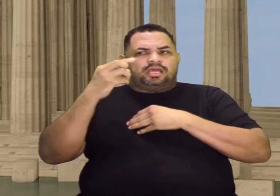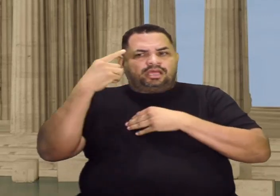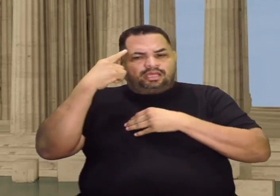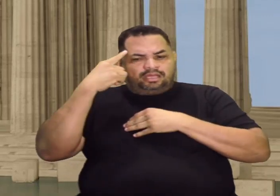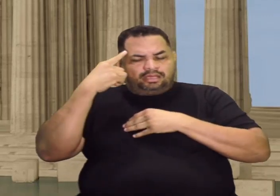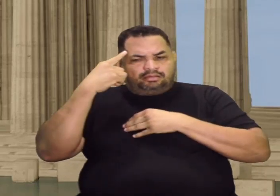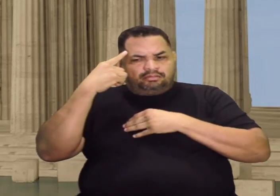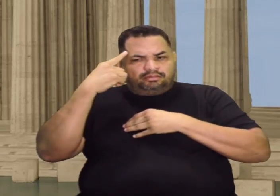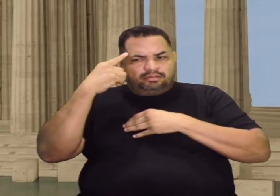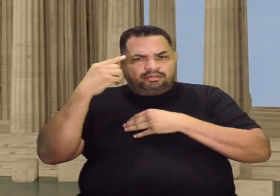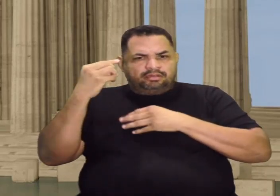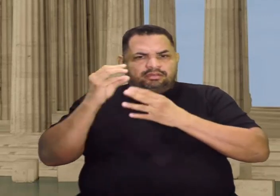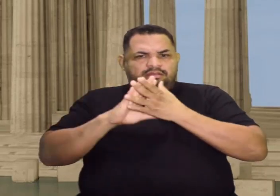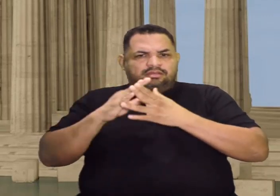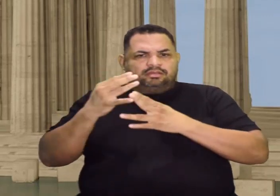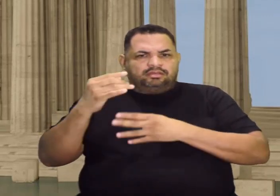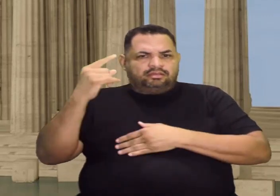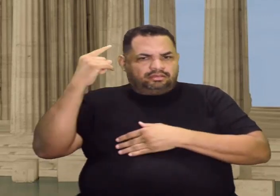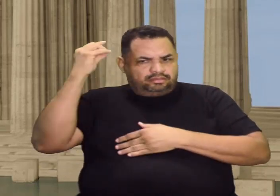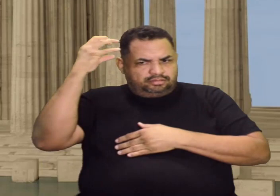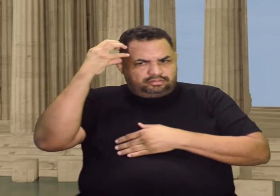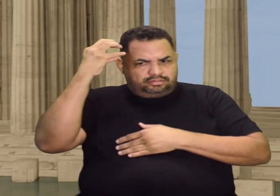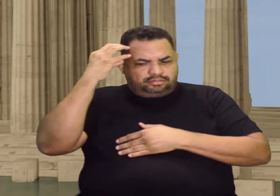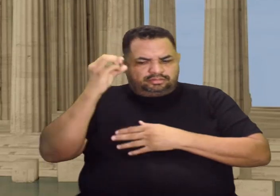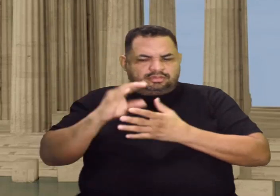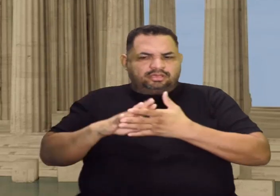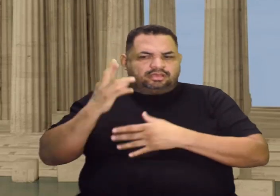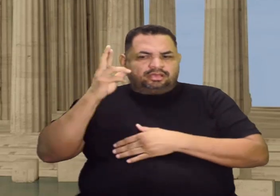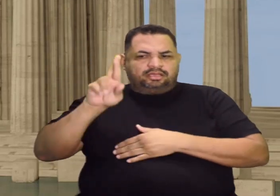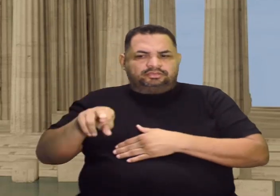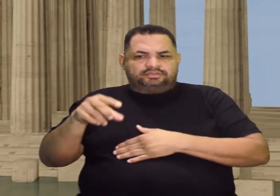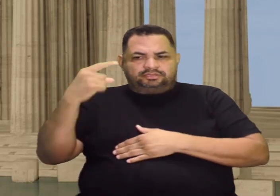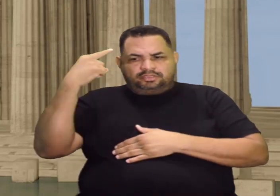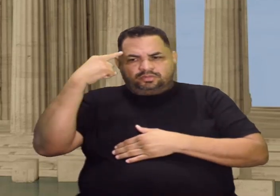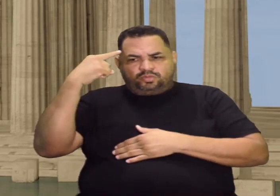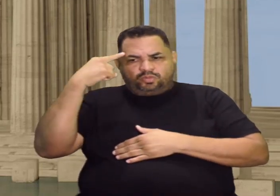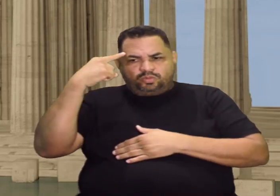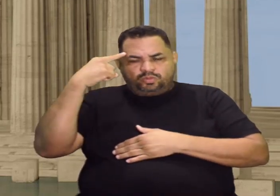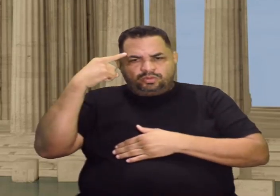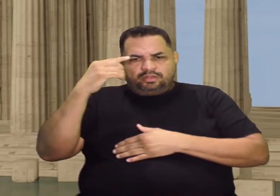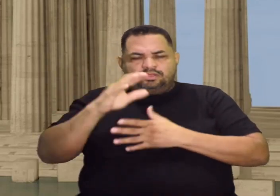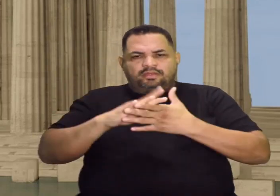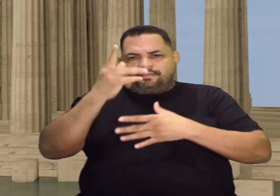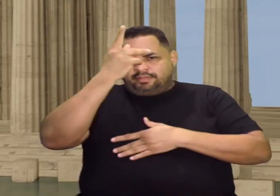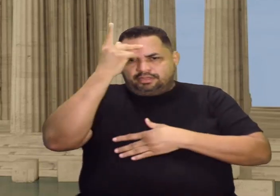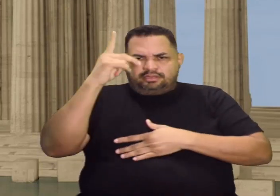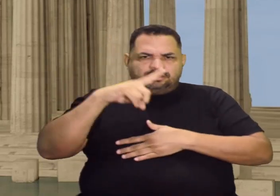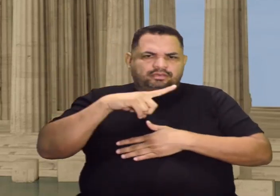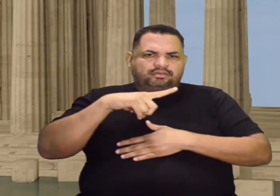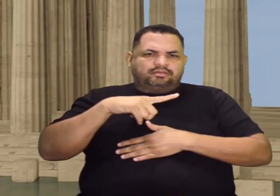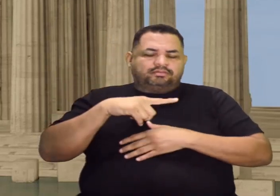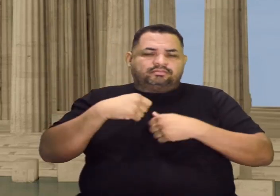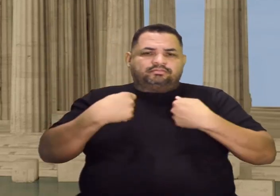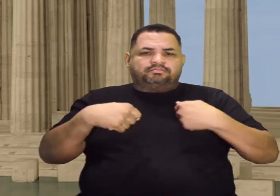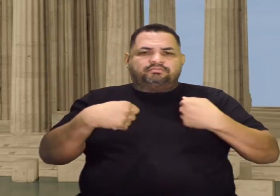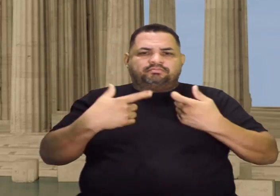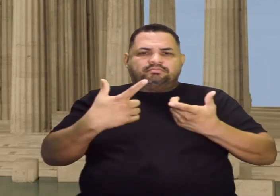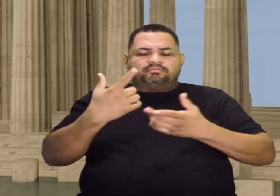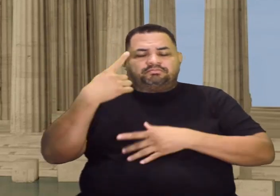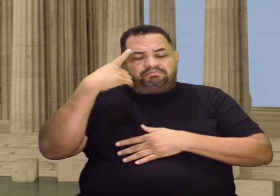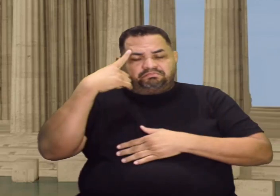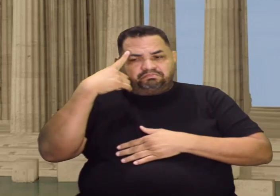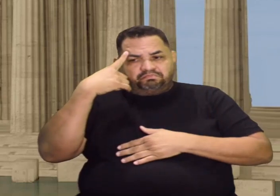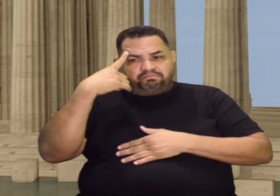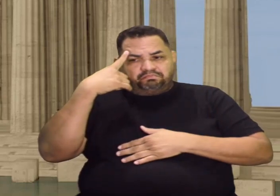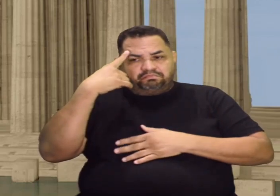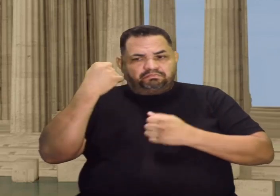mente. Quer ver? Coloca aí a mão na cabeça assim, a mente, a razão. Está aqui a razão da pessoa. Temos que pensar com a razão, ela tem que